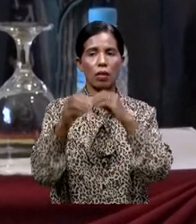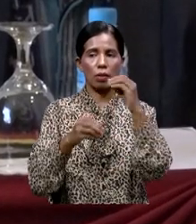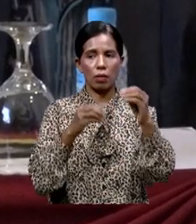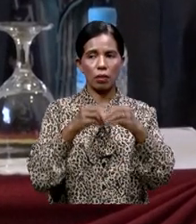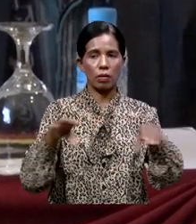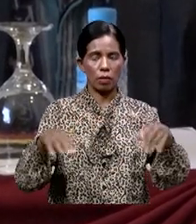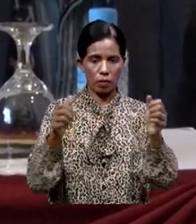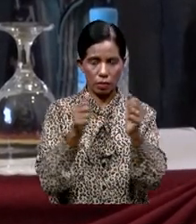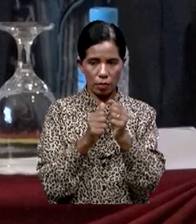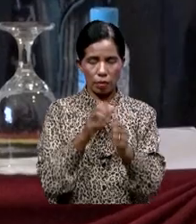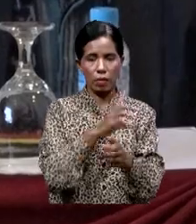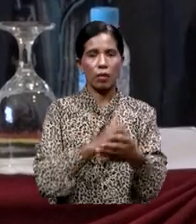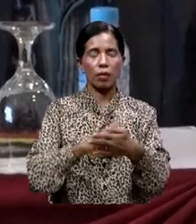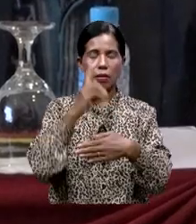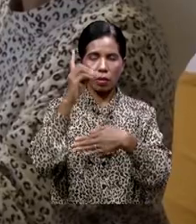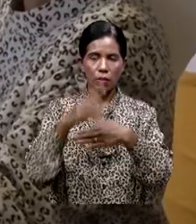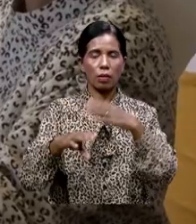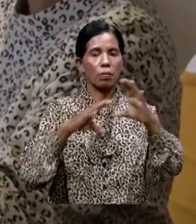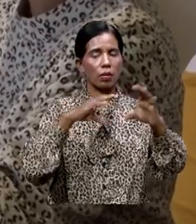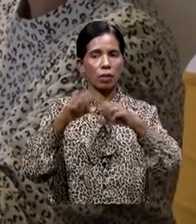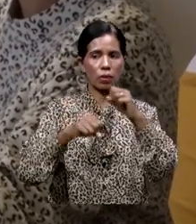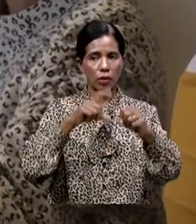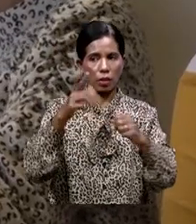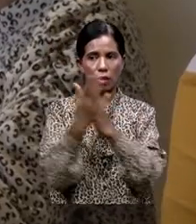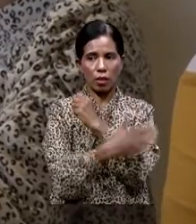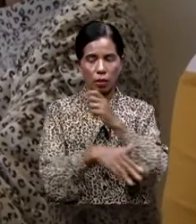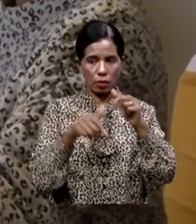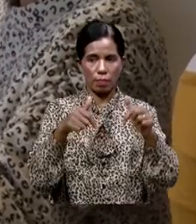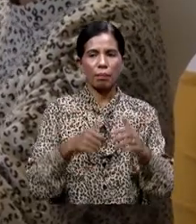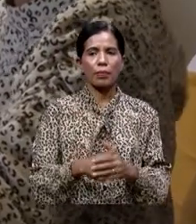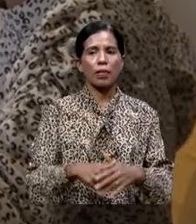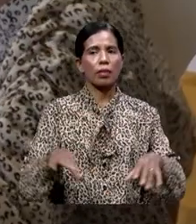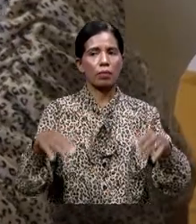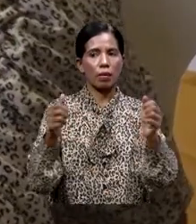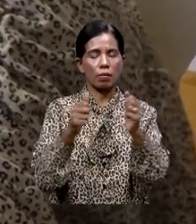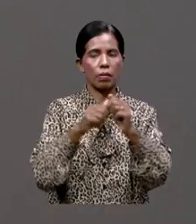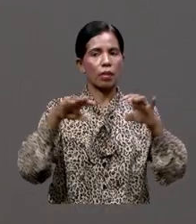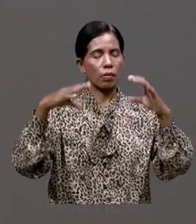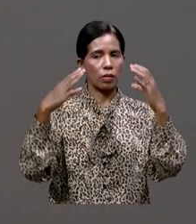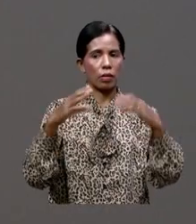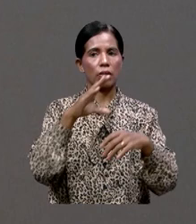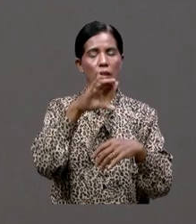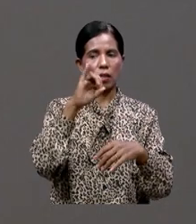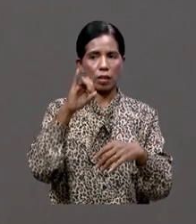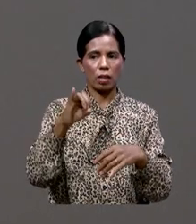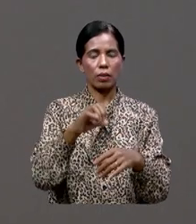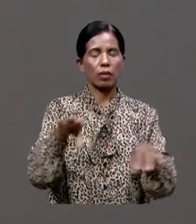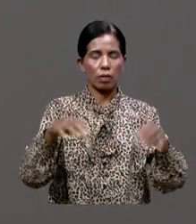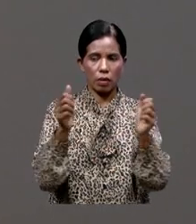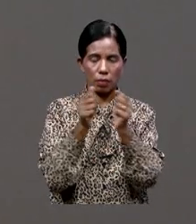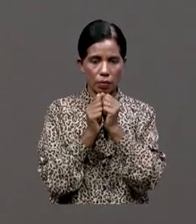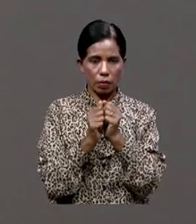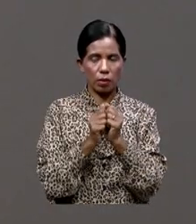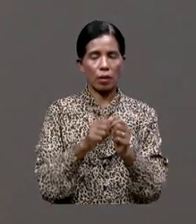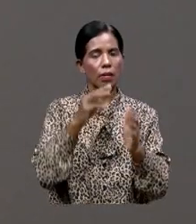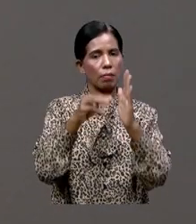Cooperação Serviço, Livre Desenvolvimento, Comunicação Social e Arelaran. Além de serviço a mútuo com o Conselho de Imprensa, SECOMSMOS, se serviço a mútuo com